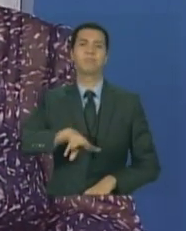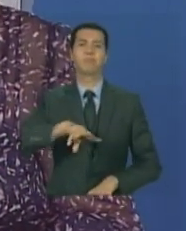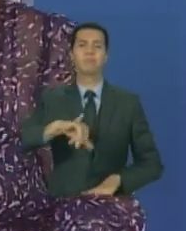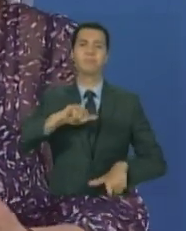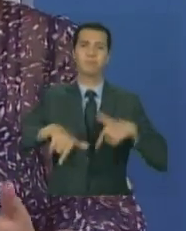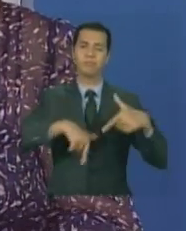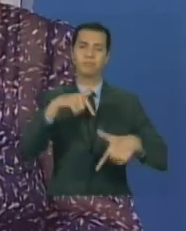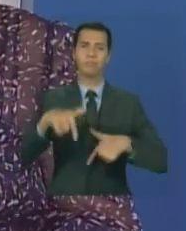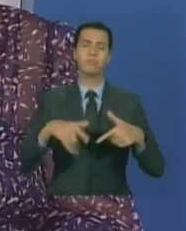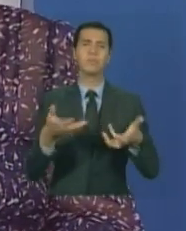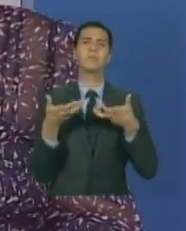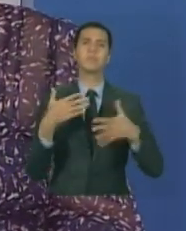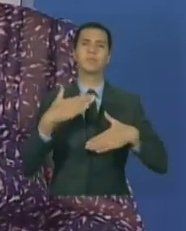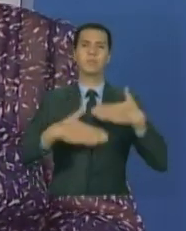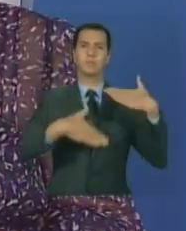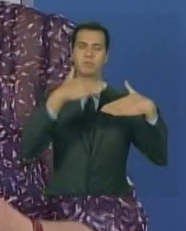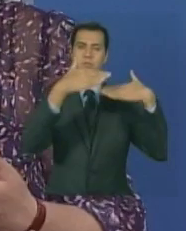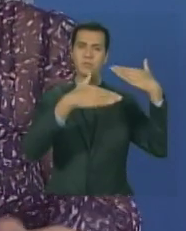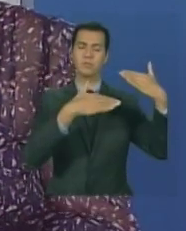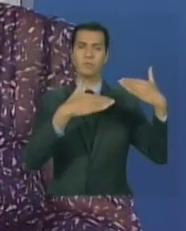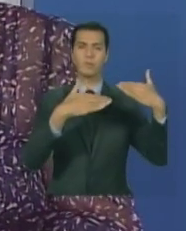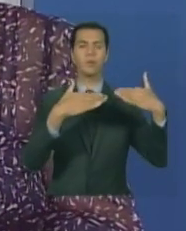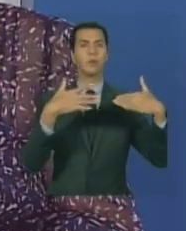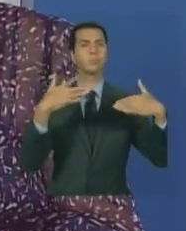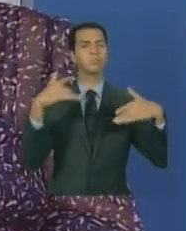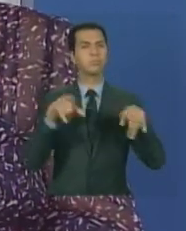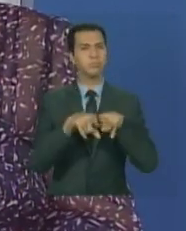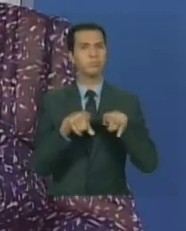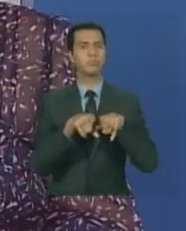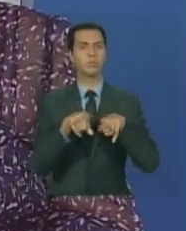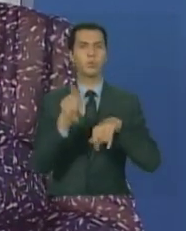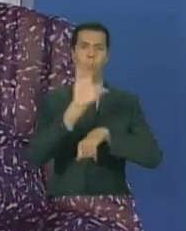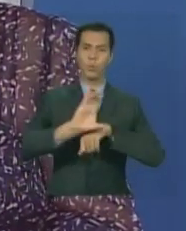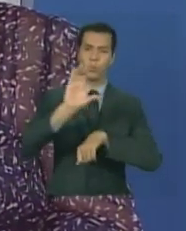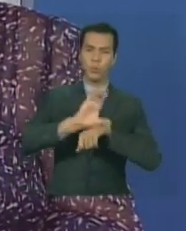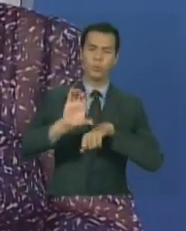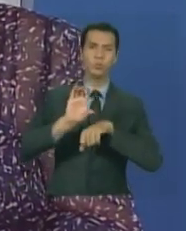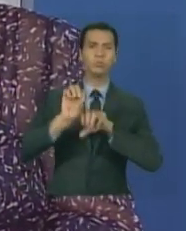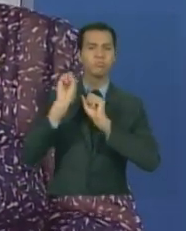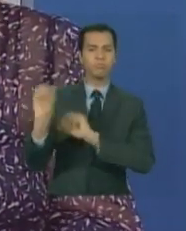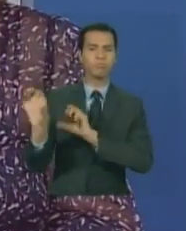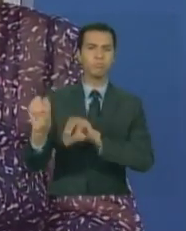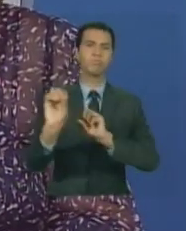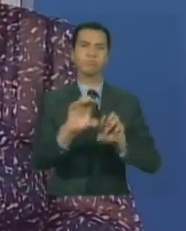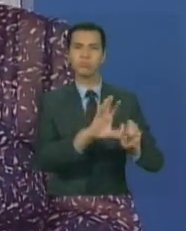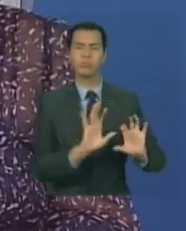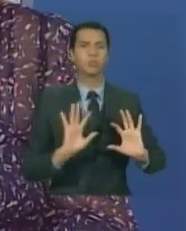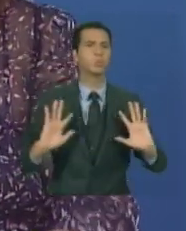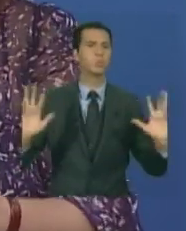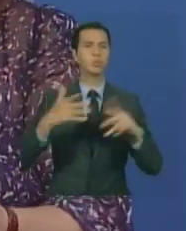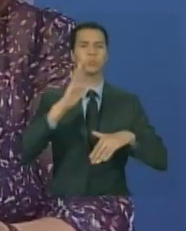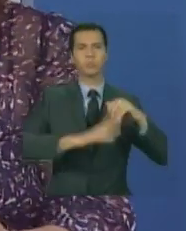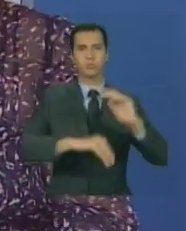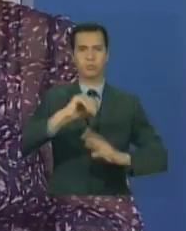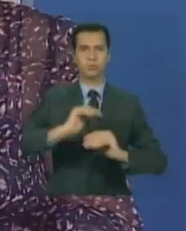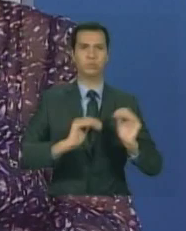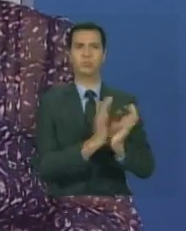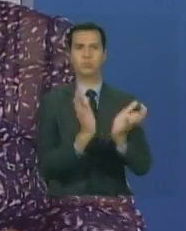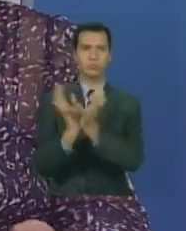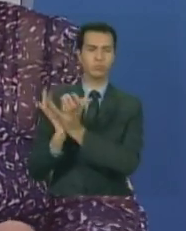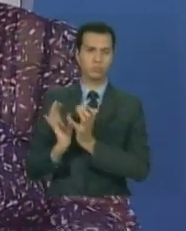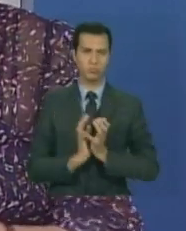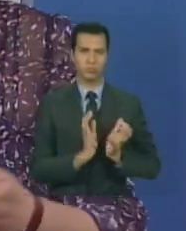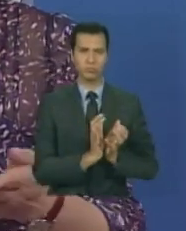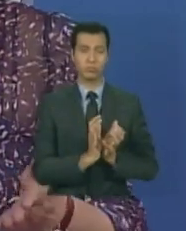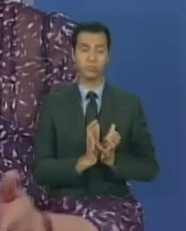de um desenvolvimento de capacitações para todos esses profissionais. Nós temos,